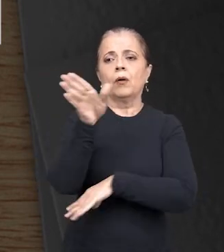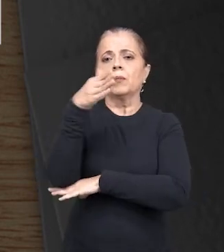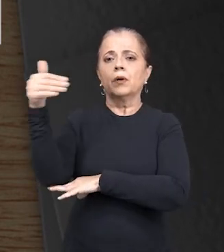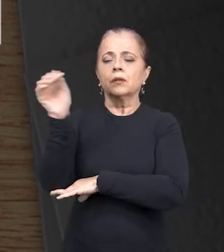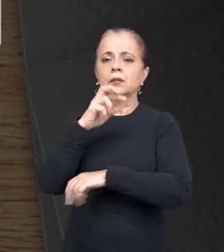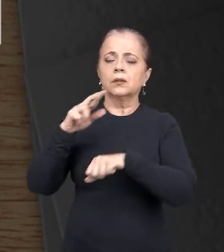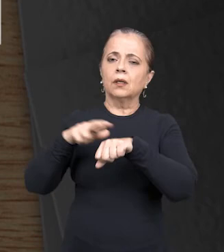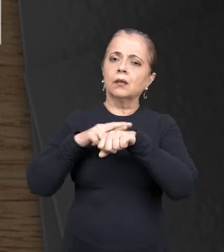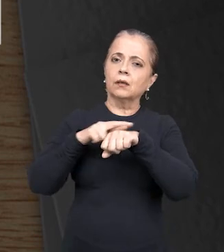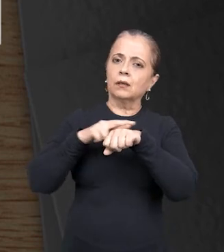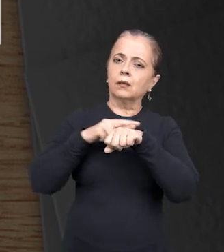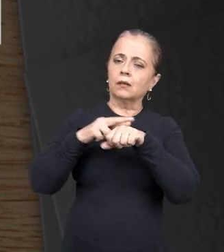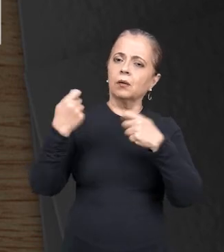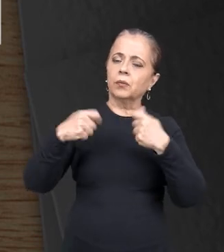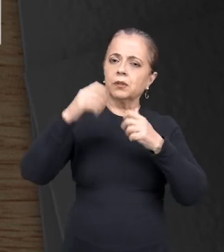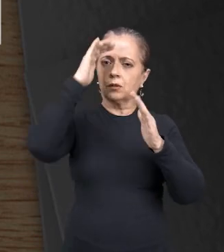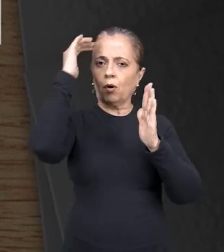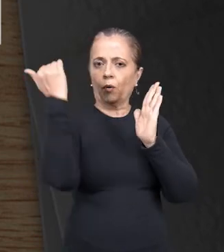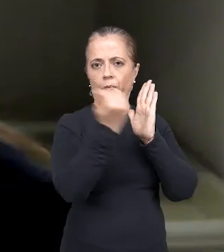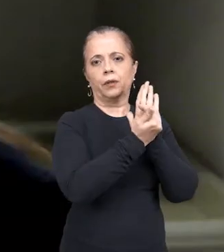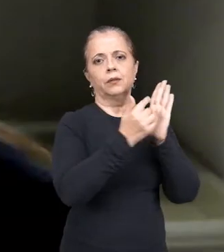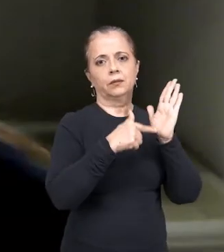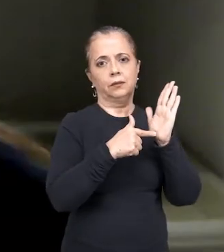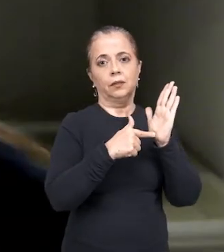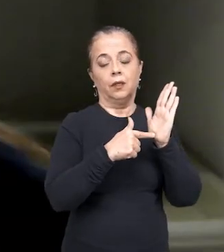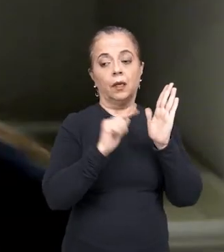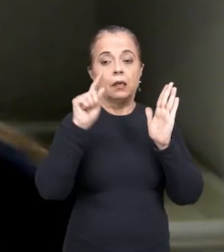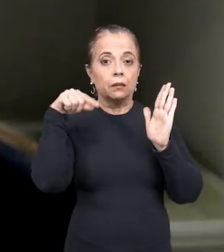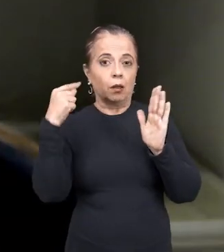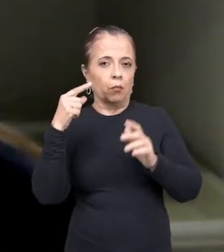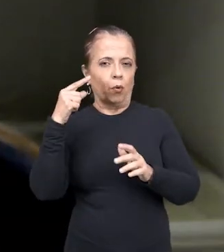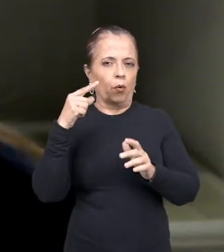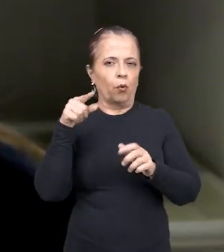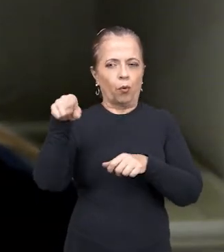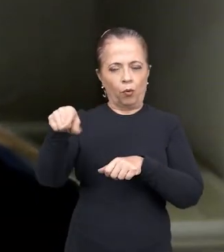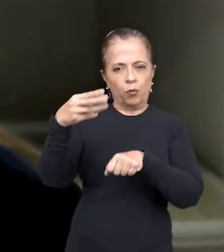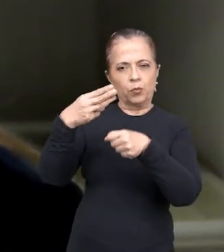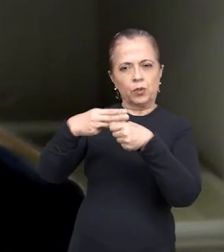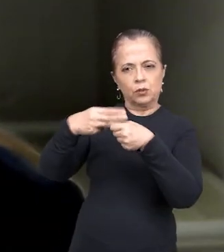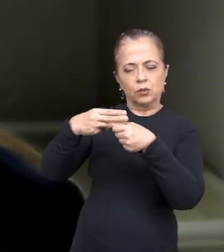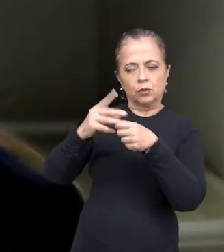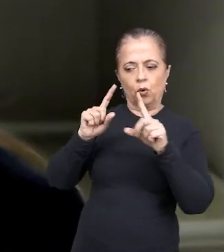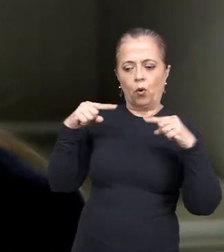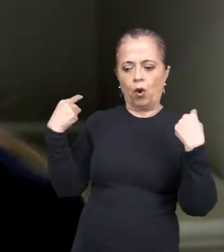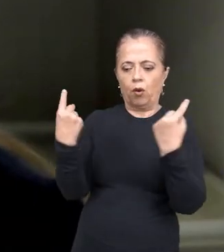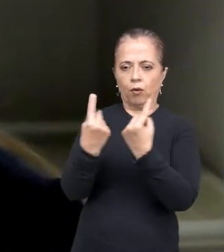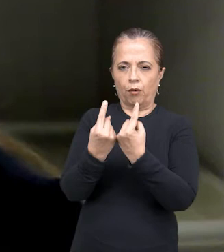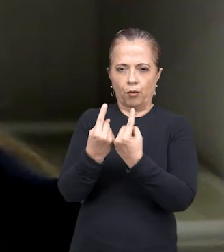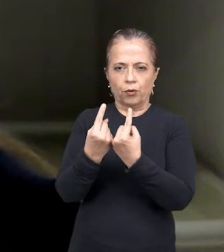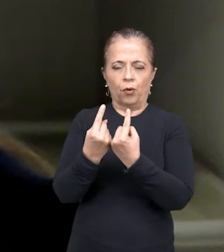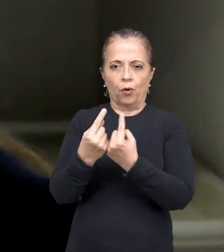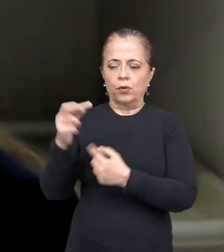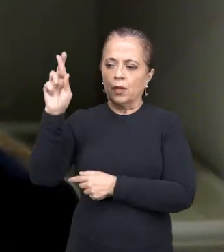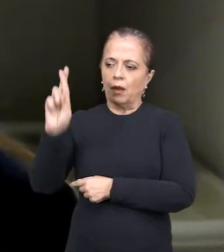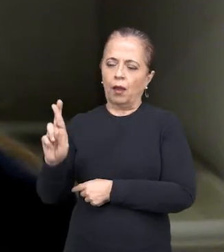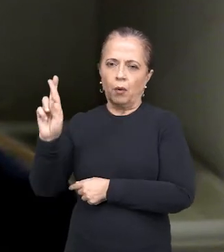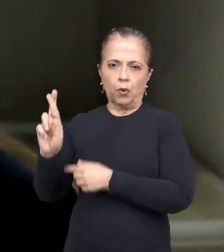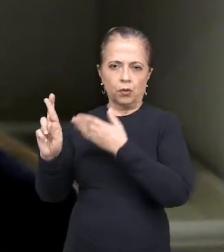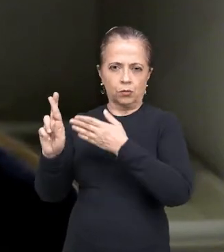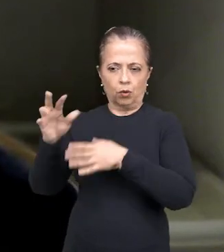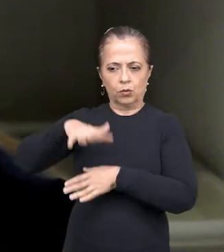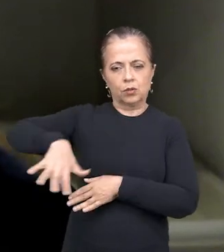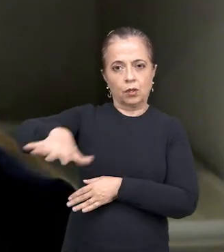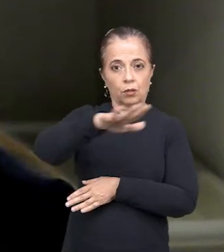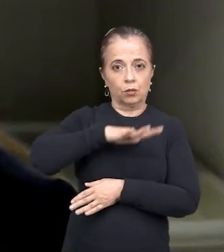bandeira, as medidas que deveriam ser adotadas. Então, depois que o município fez uma reunião com os representantes dos